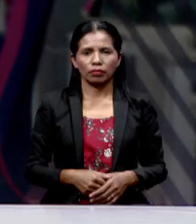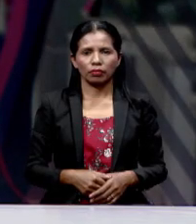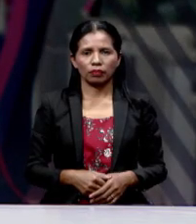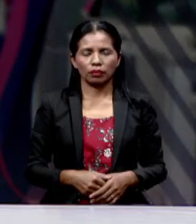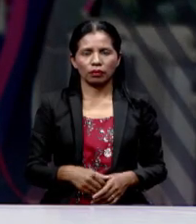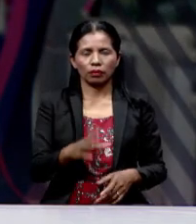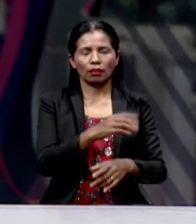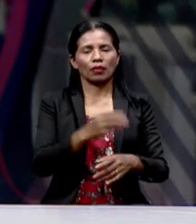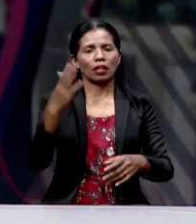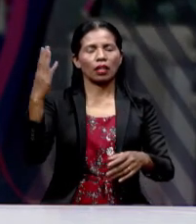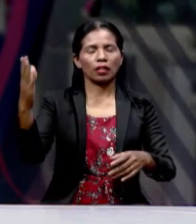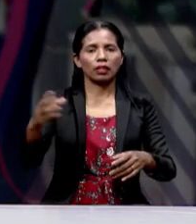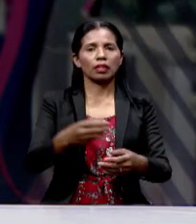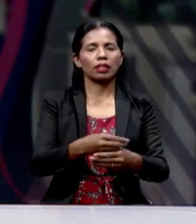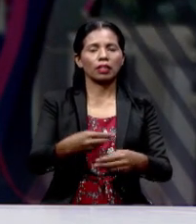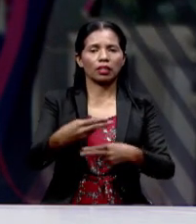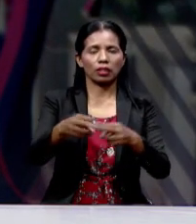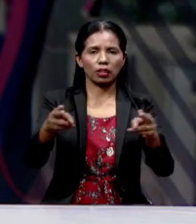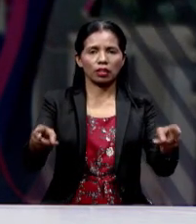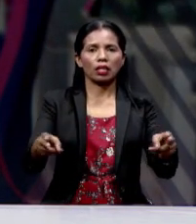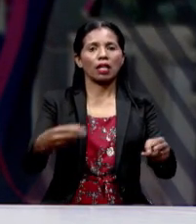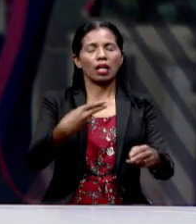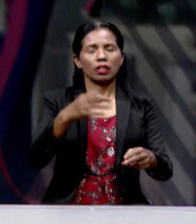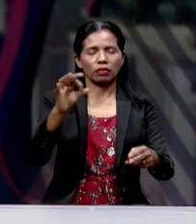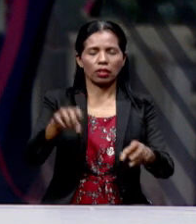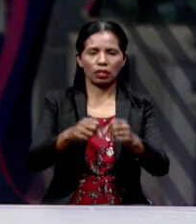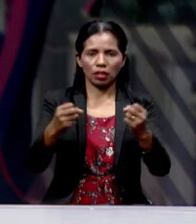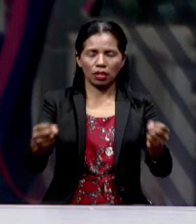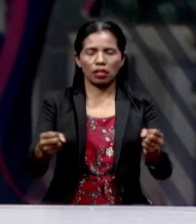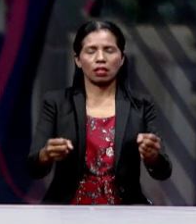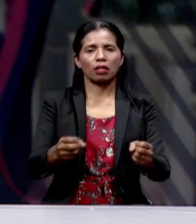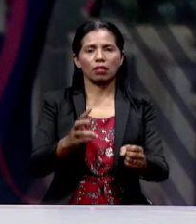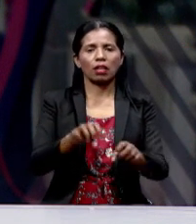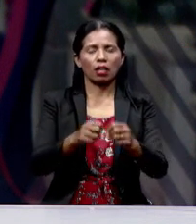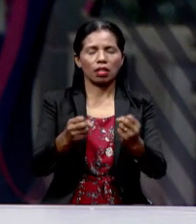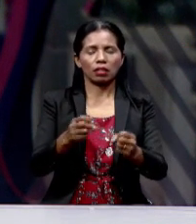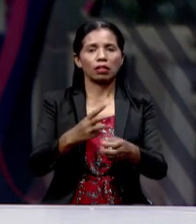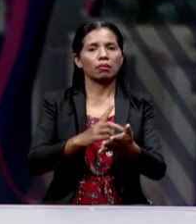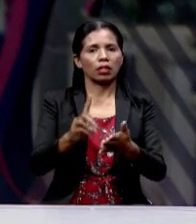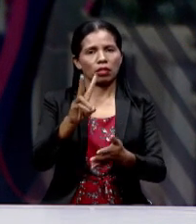Sanitação e a sala emergência do Hospital Nacional entupiram durante a Semana Rua.